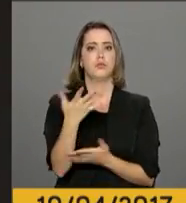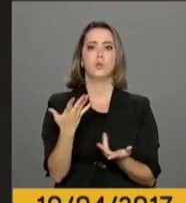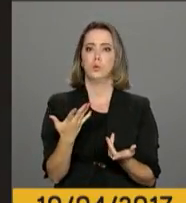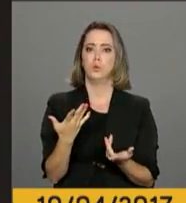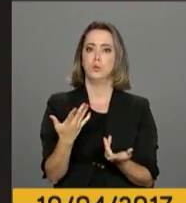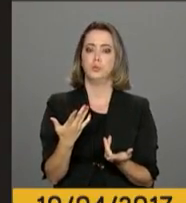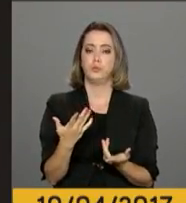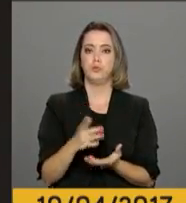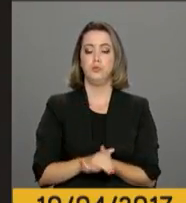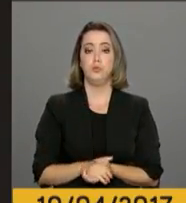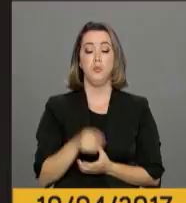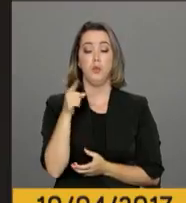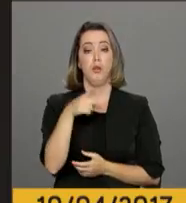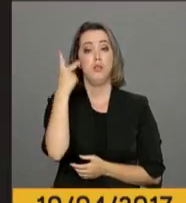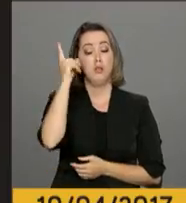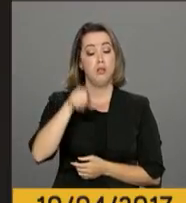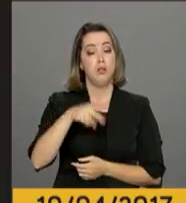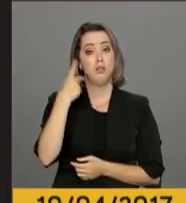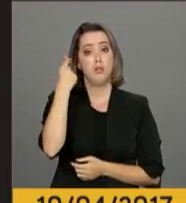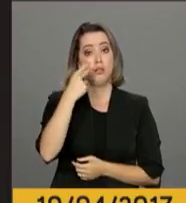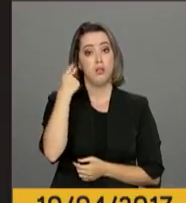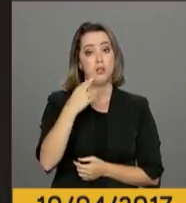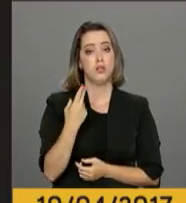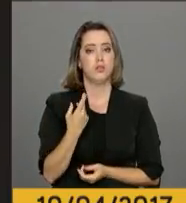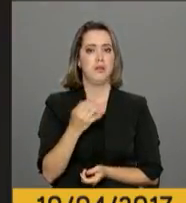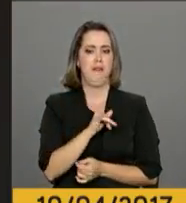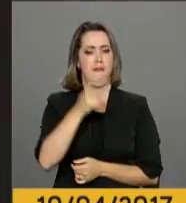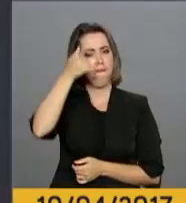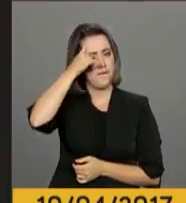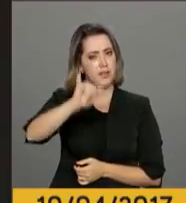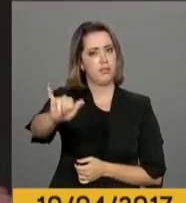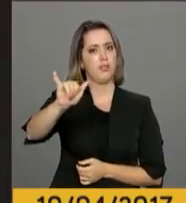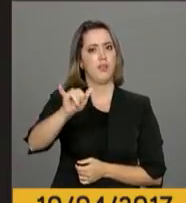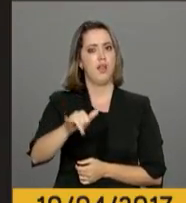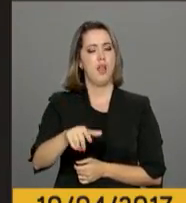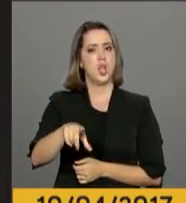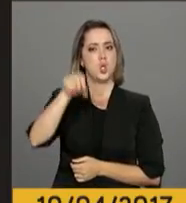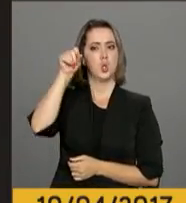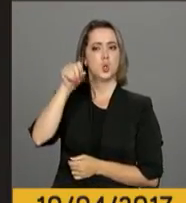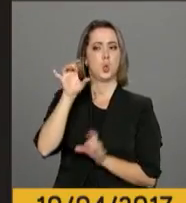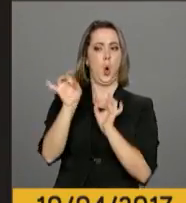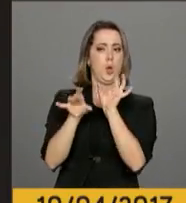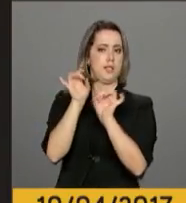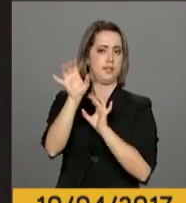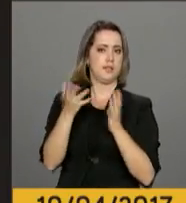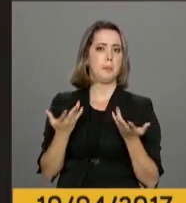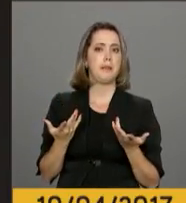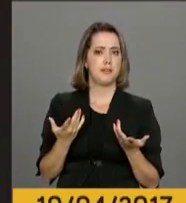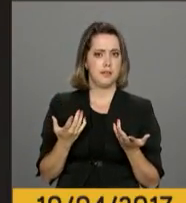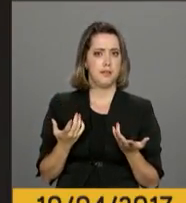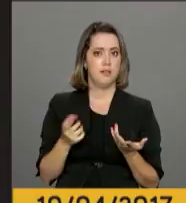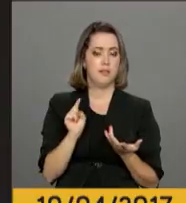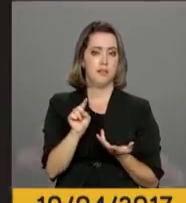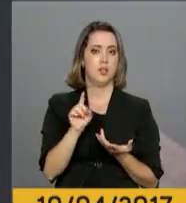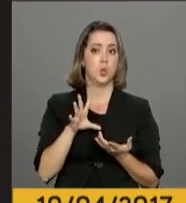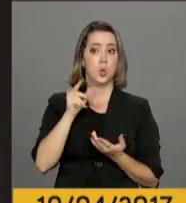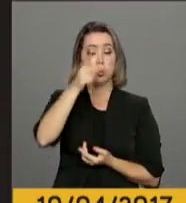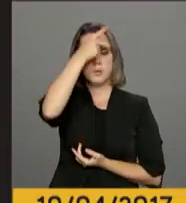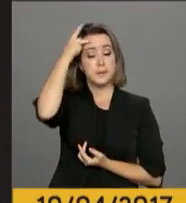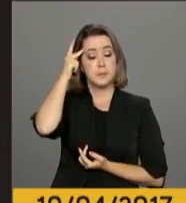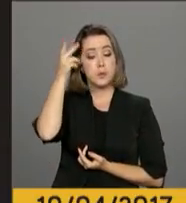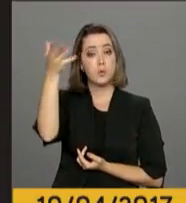falência. E, naturalmente, combater privilégios, fazendo com que todos os que